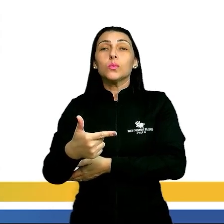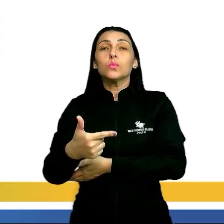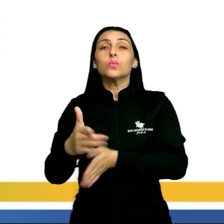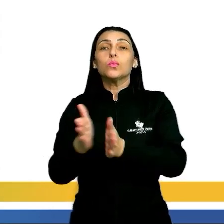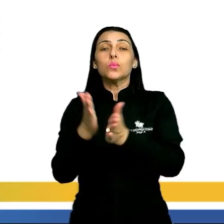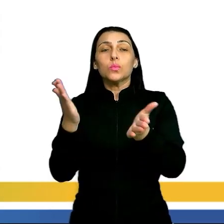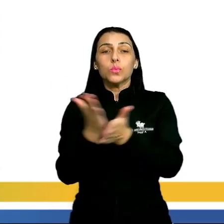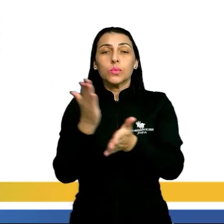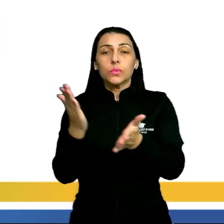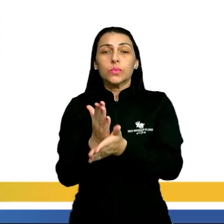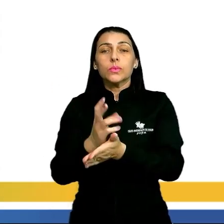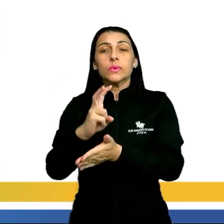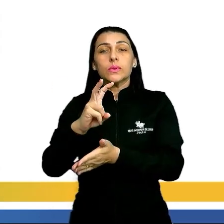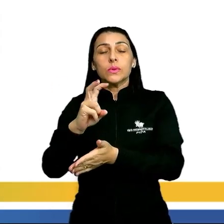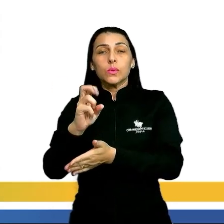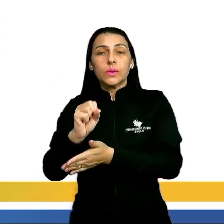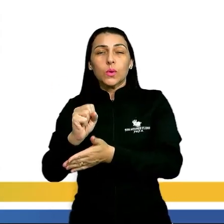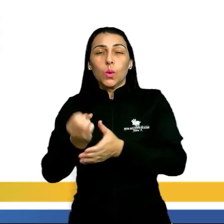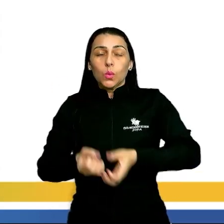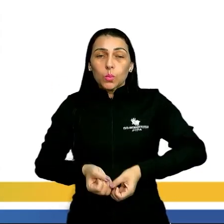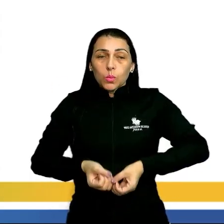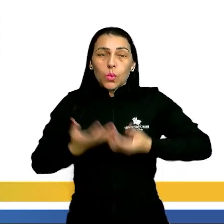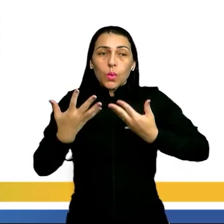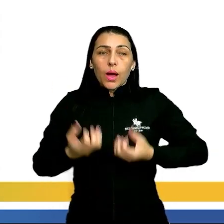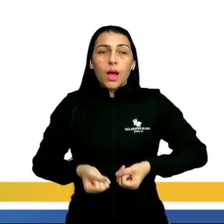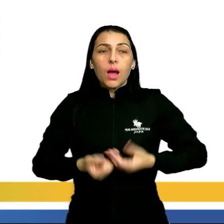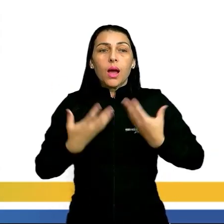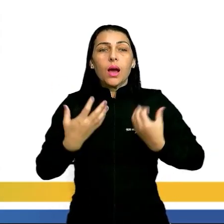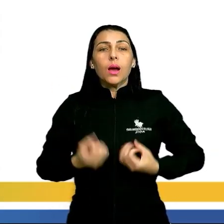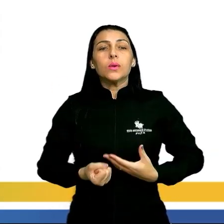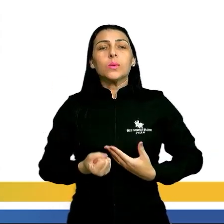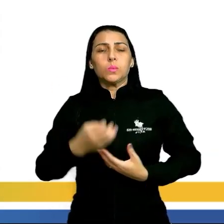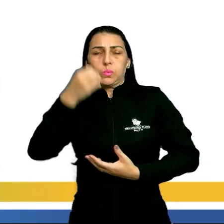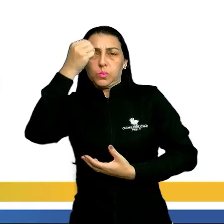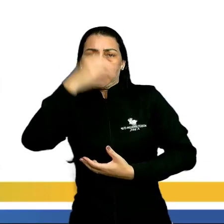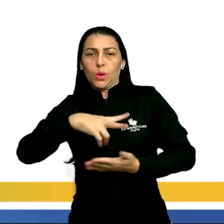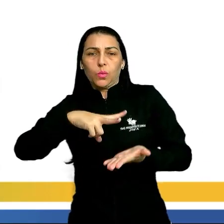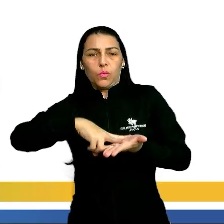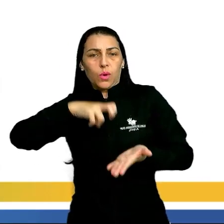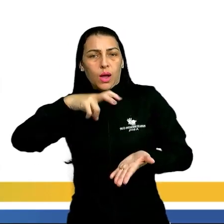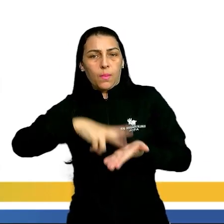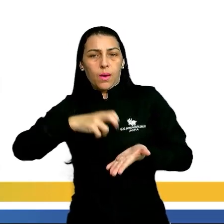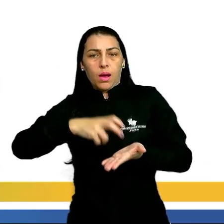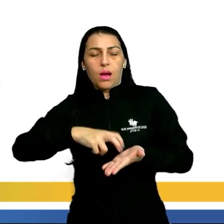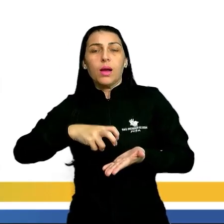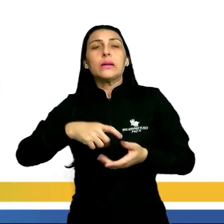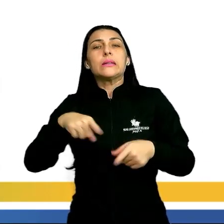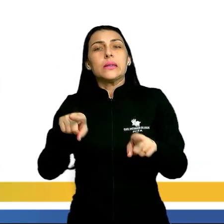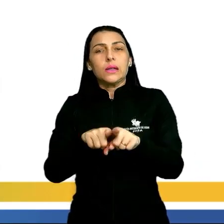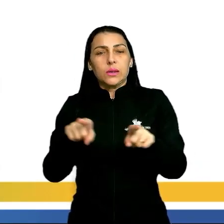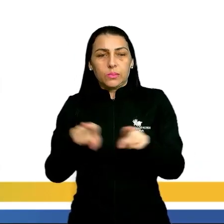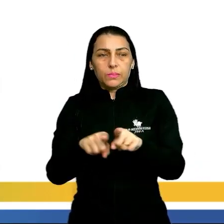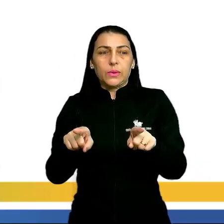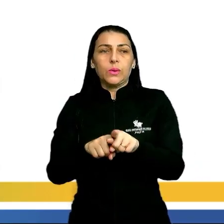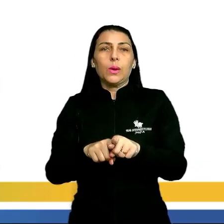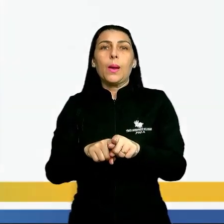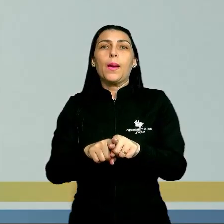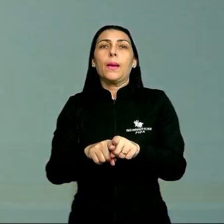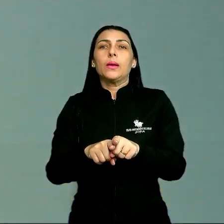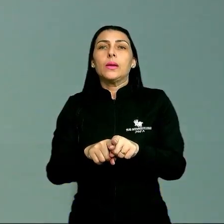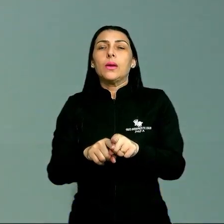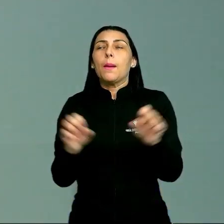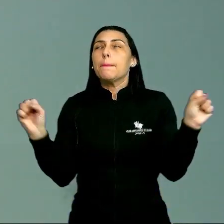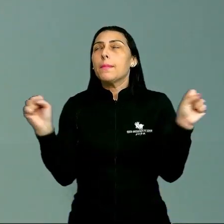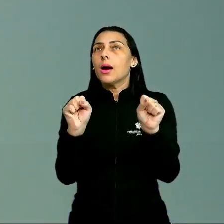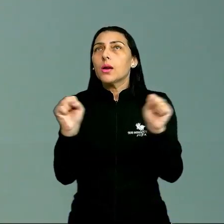obra, com 58 poemas, que chocou pela agressividade do vocabulário e por sua obsessão pela